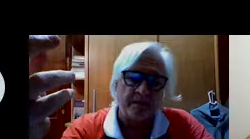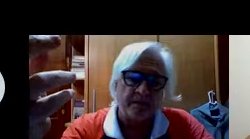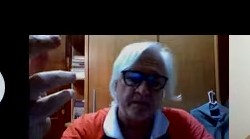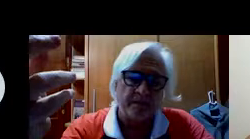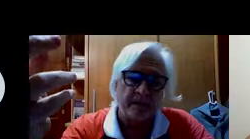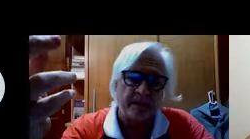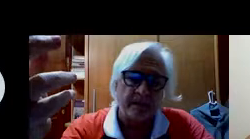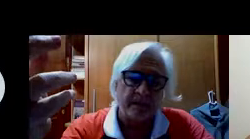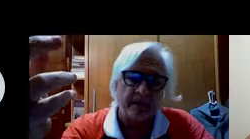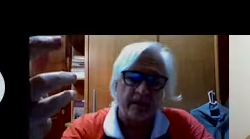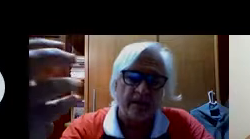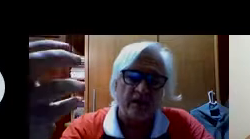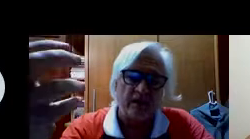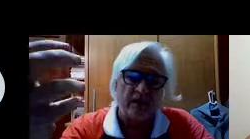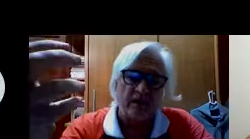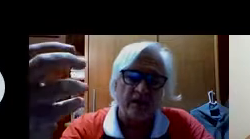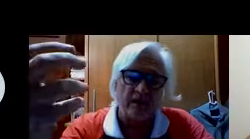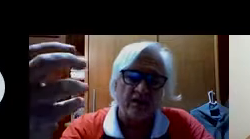forte.